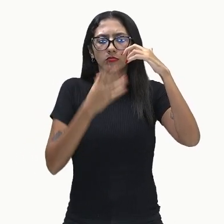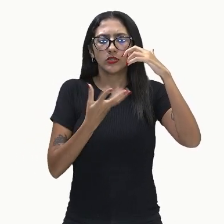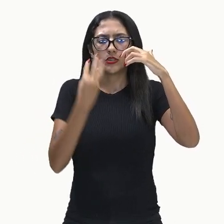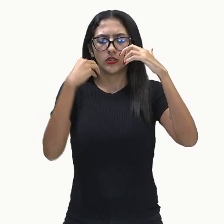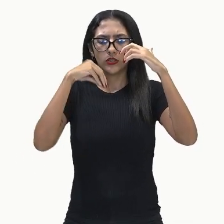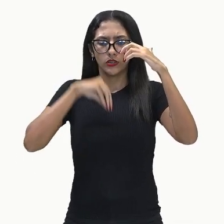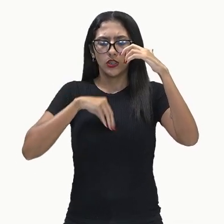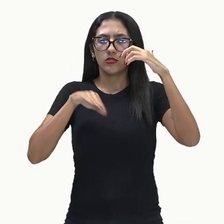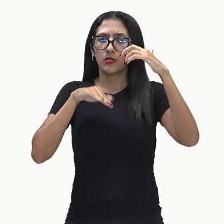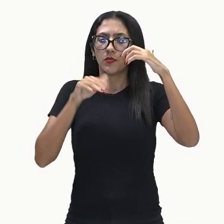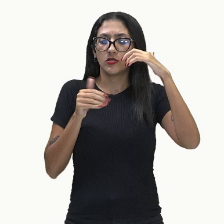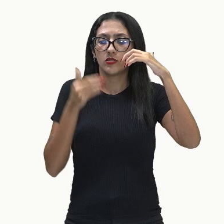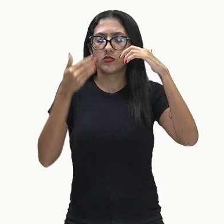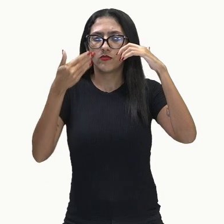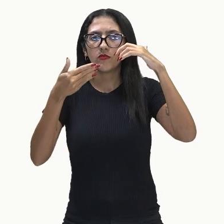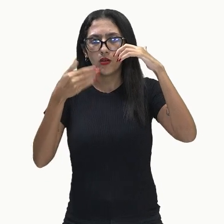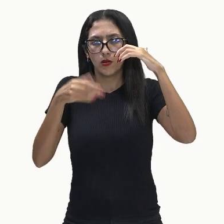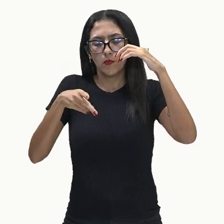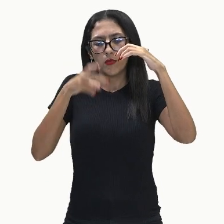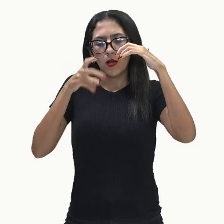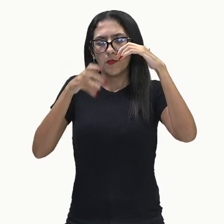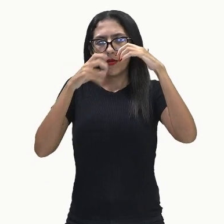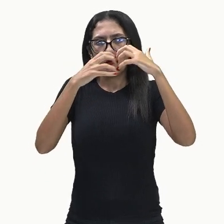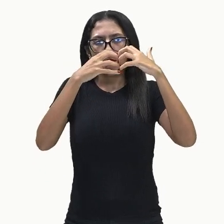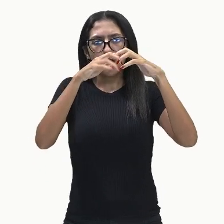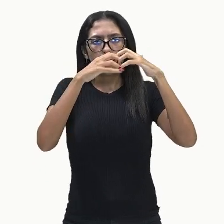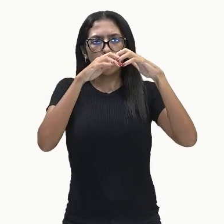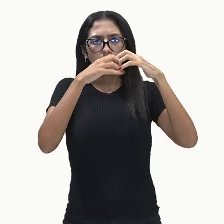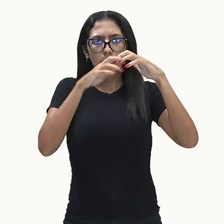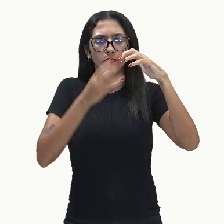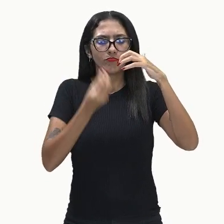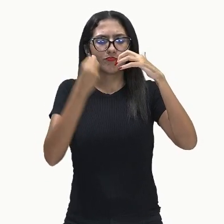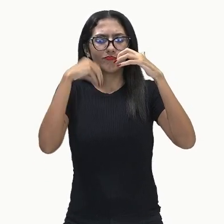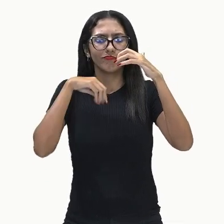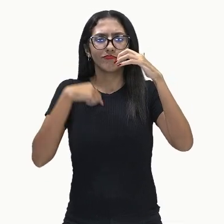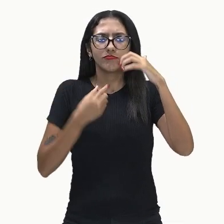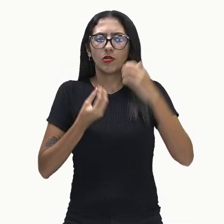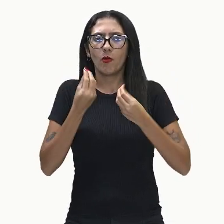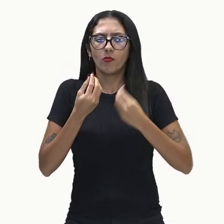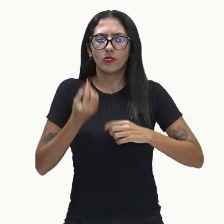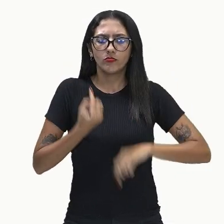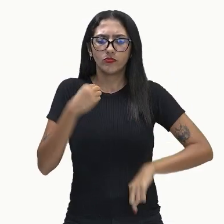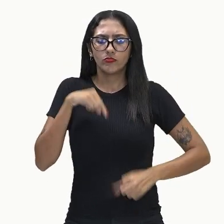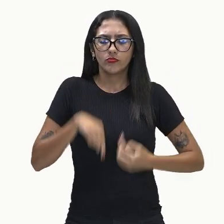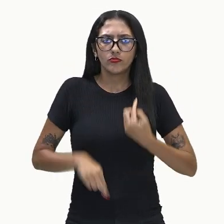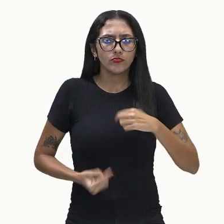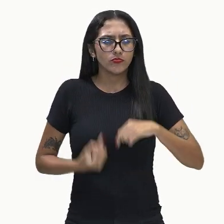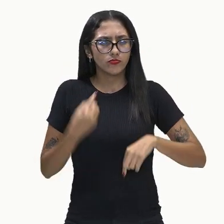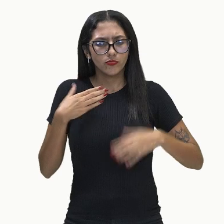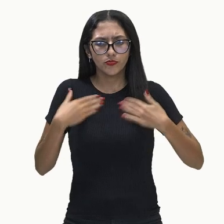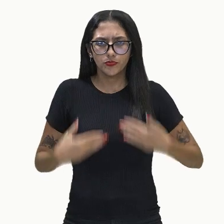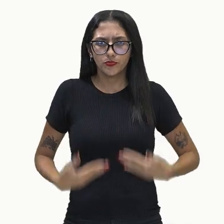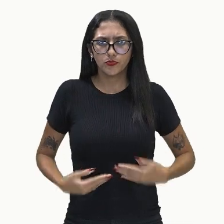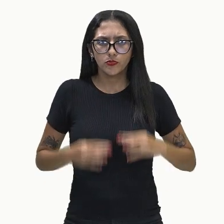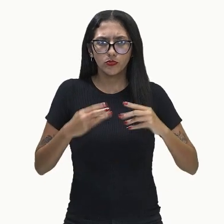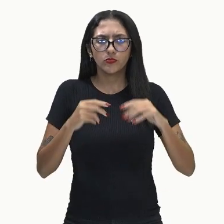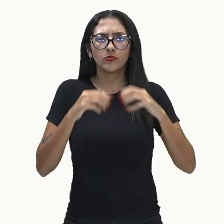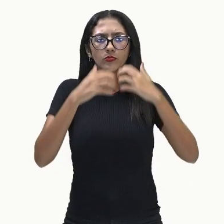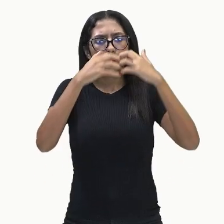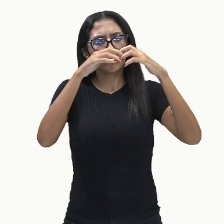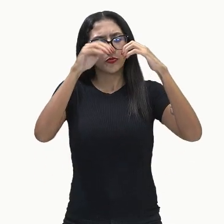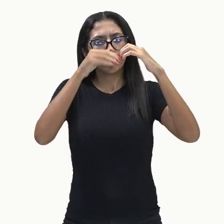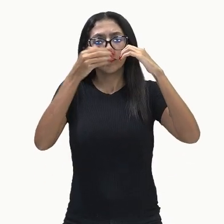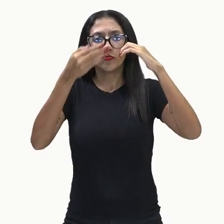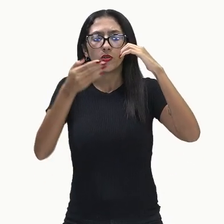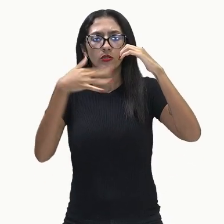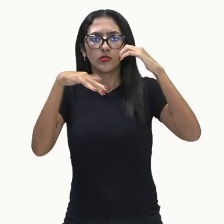e externo, interno do funcionamento ali do nosso corpo, muscular, tudo, e externo quando nós